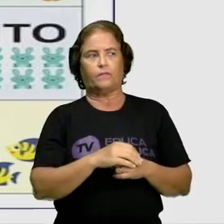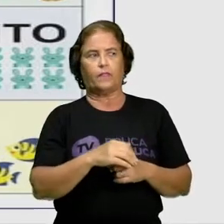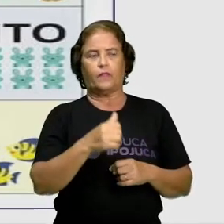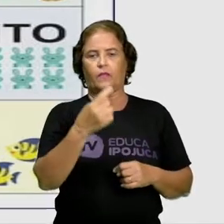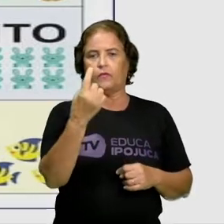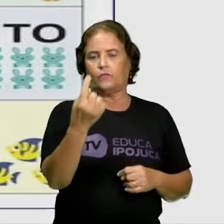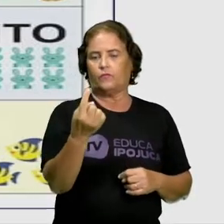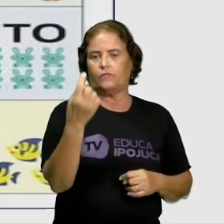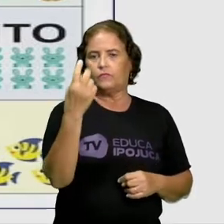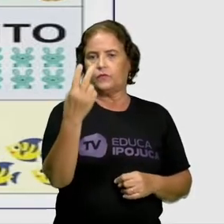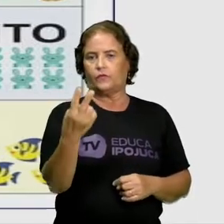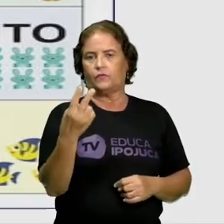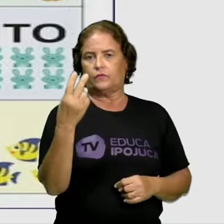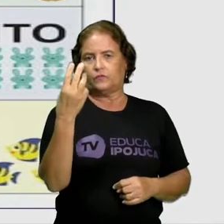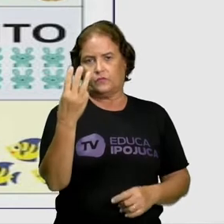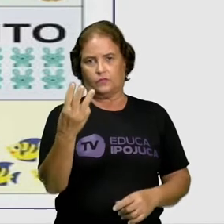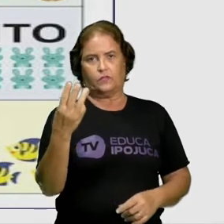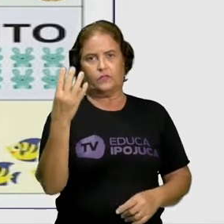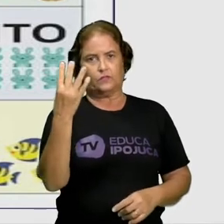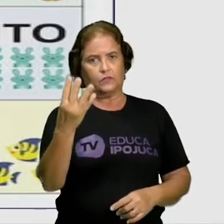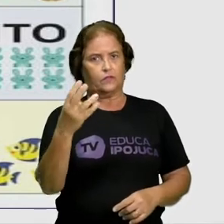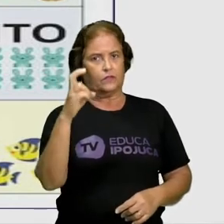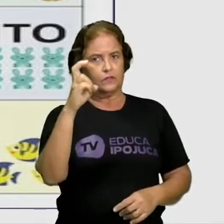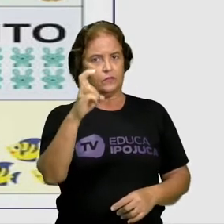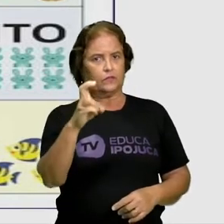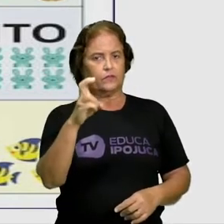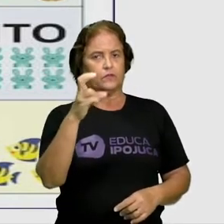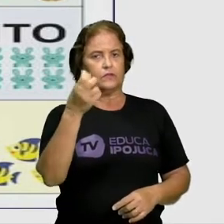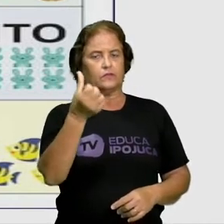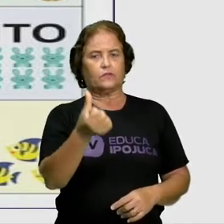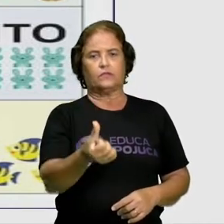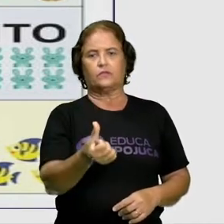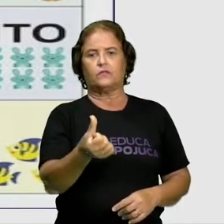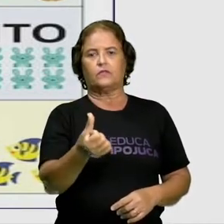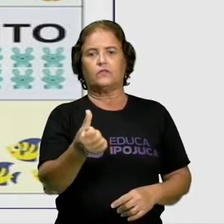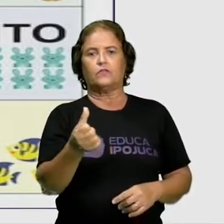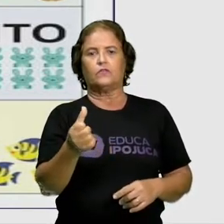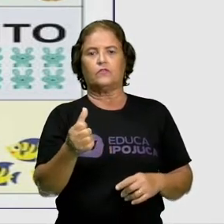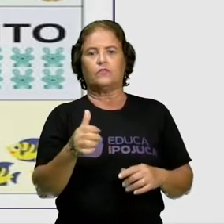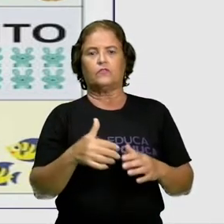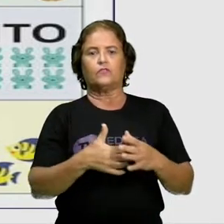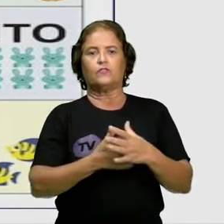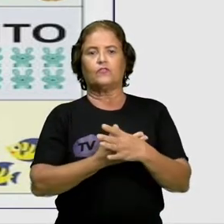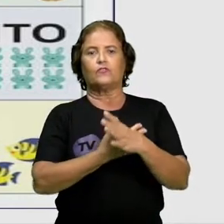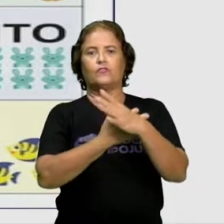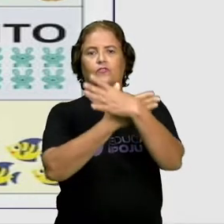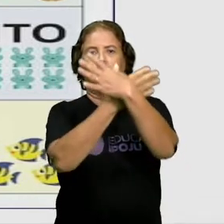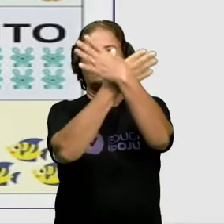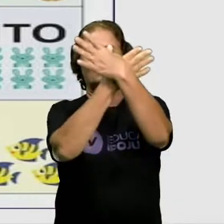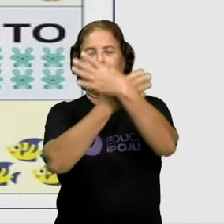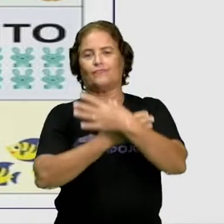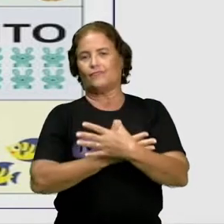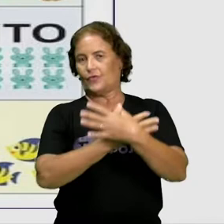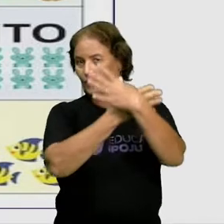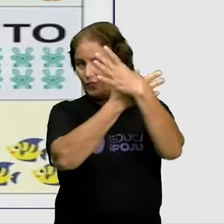uma, duas, três, quatro, cinco, seis borboletas, que é